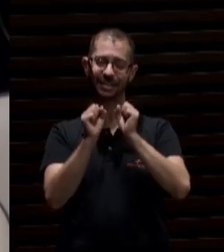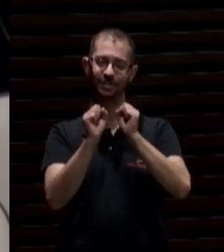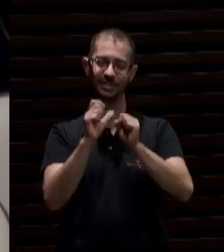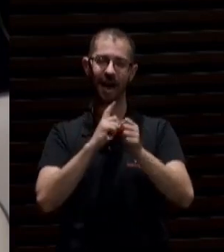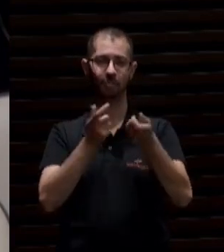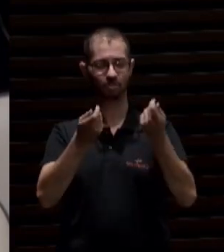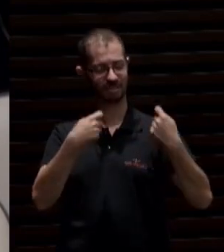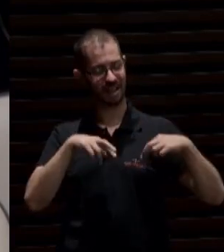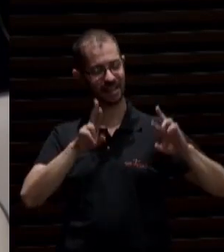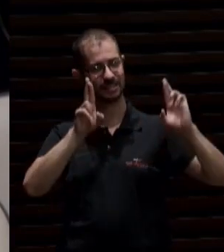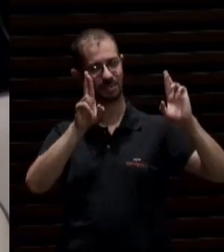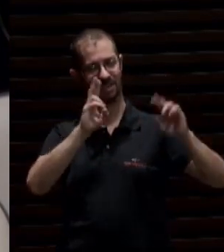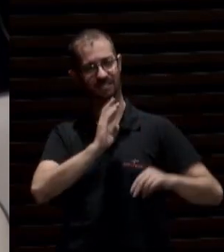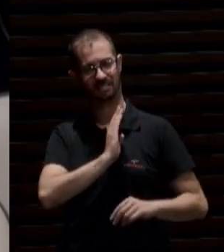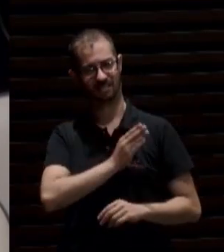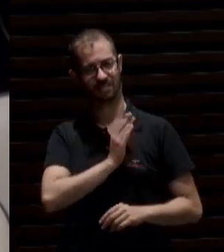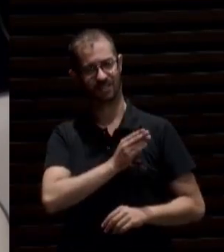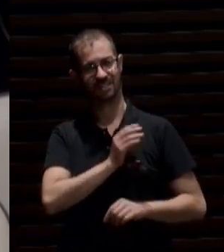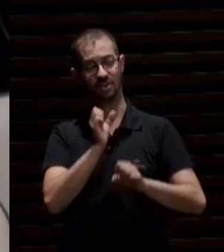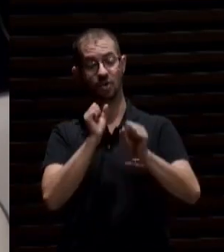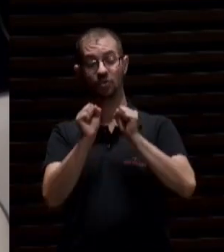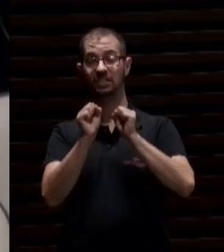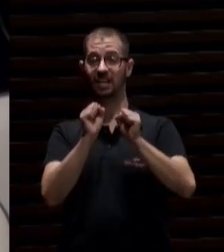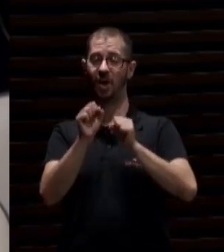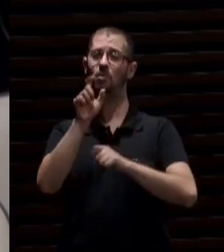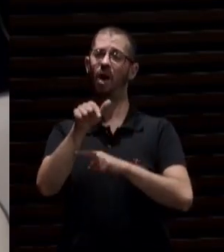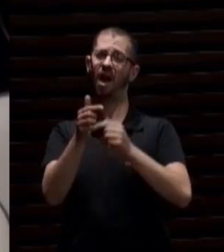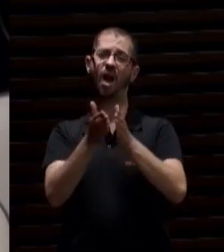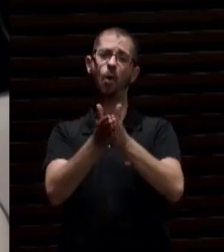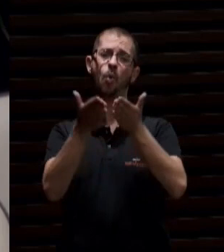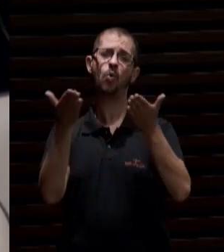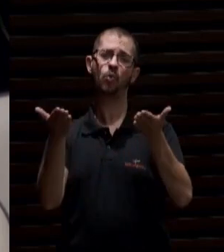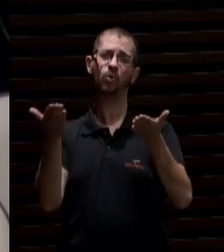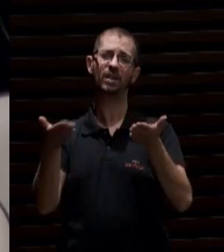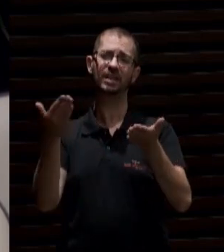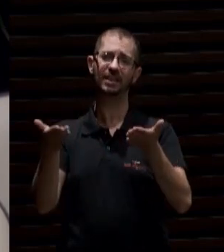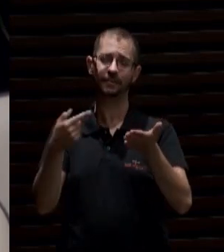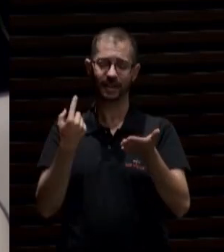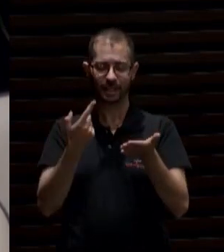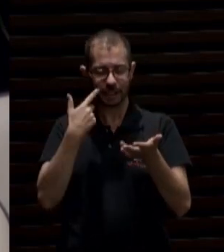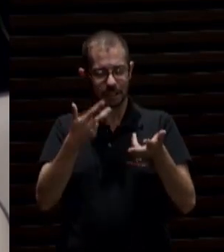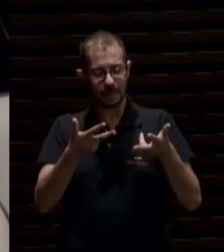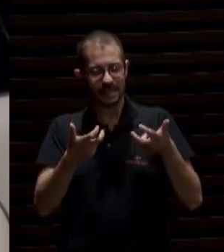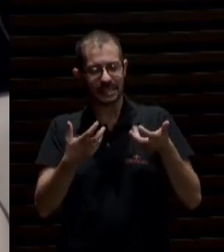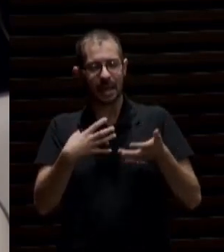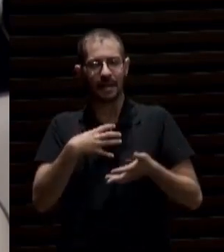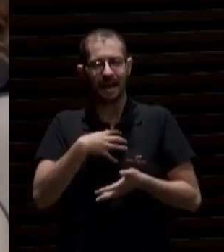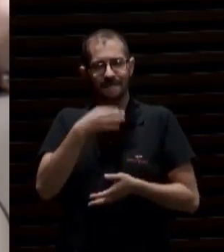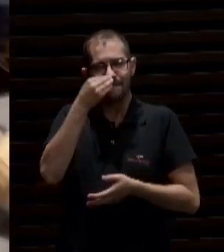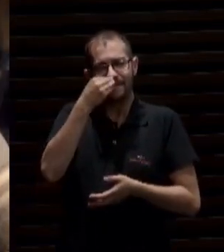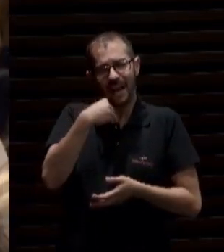nossos corações. O Salmos é o livro da Bíblia em que nós mais conseguimos ver a fragilidade do homem e quanto Deus